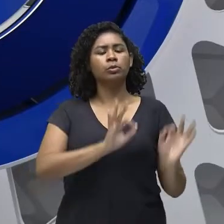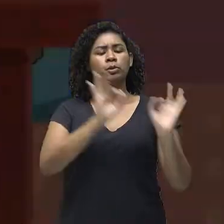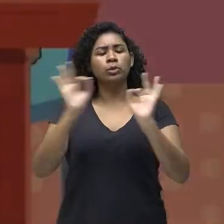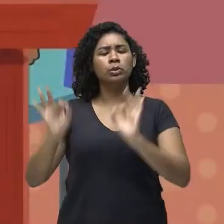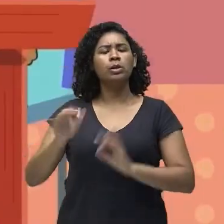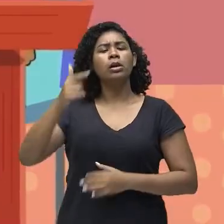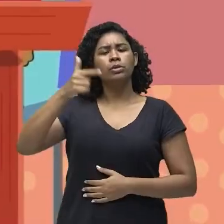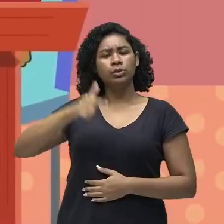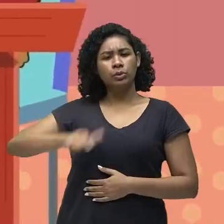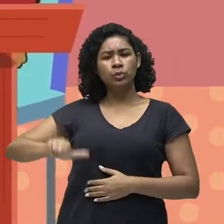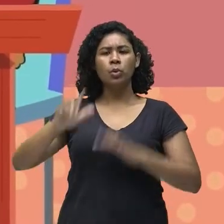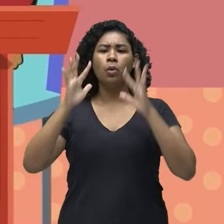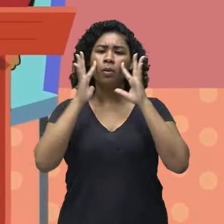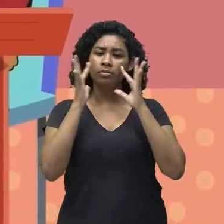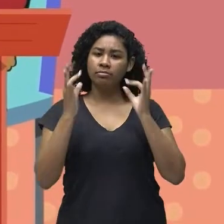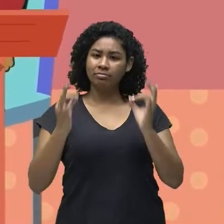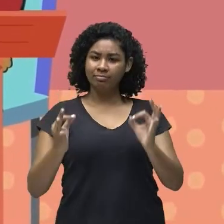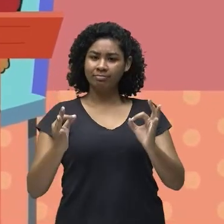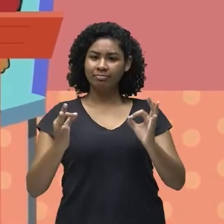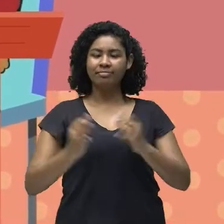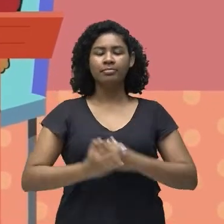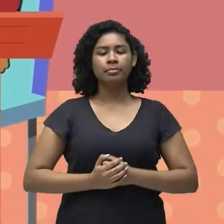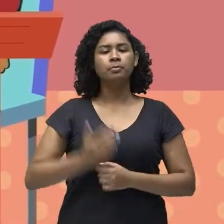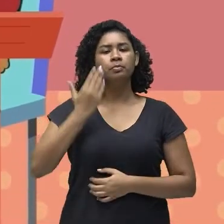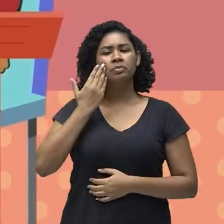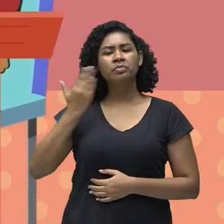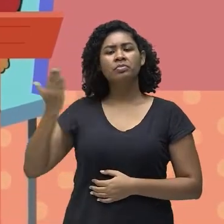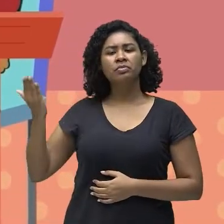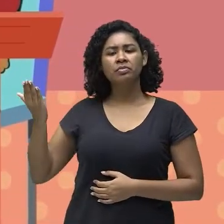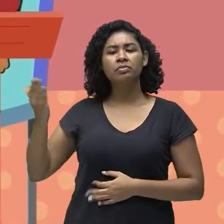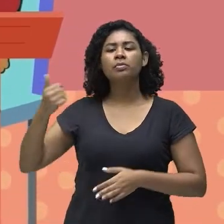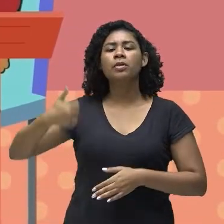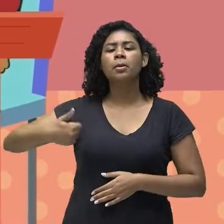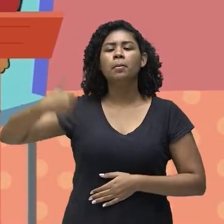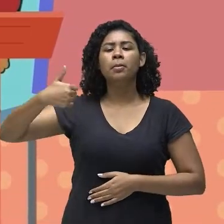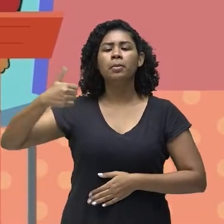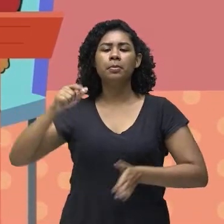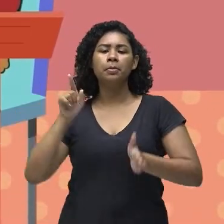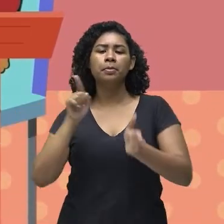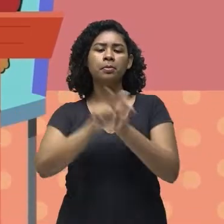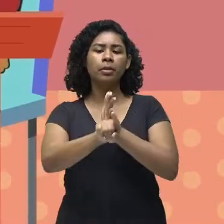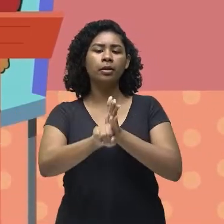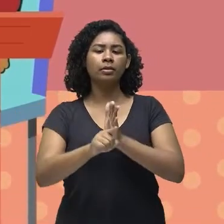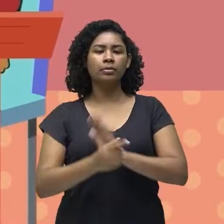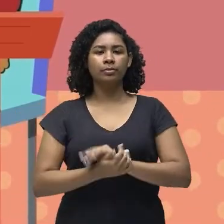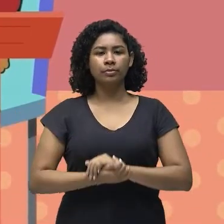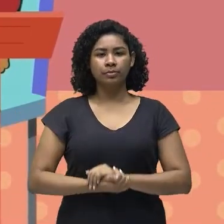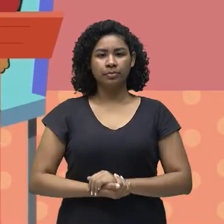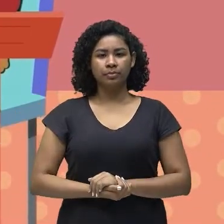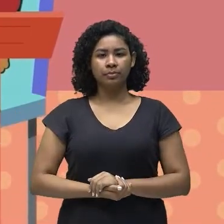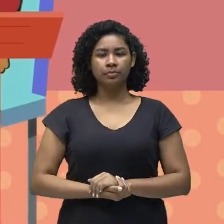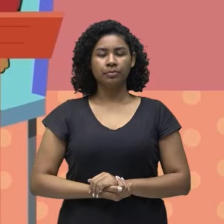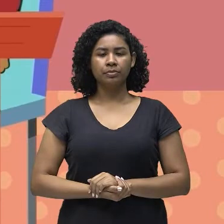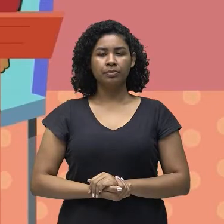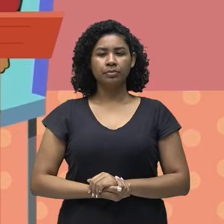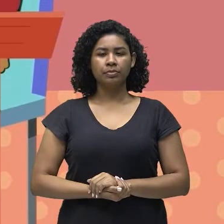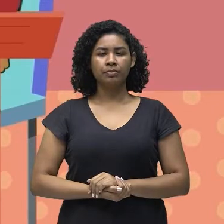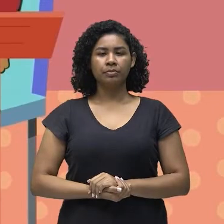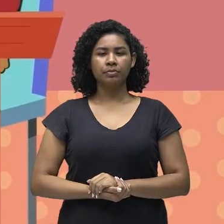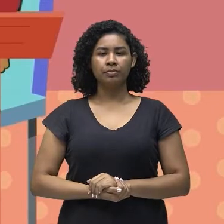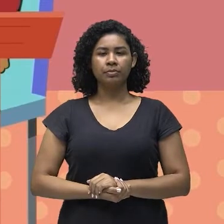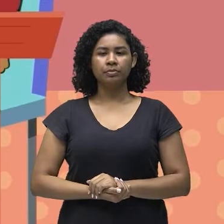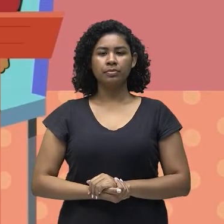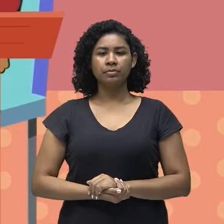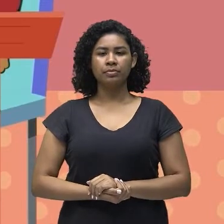nas falas dos personagens. Então olha só, a primeira pergunta que nós temos aí é a seguinte. What were you doing